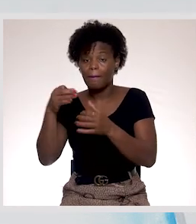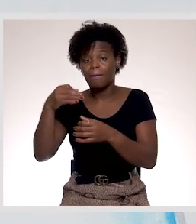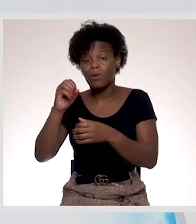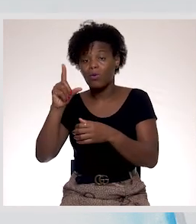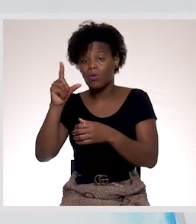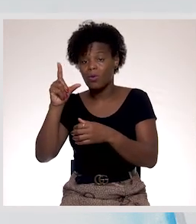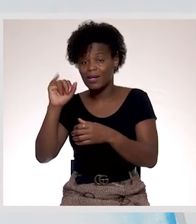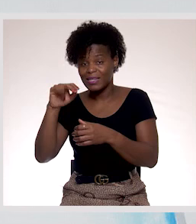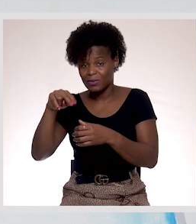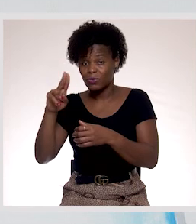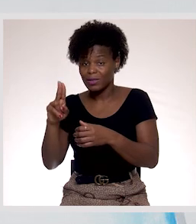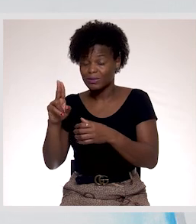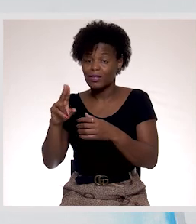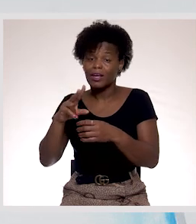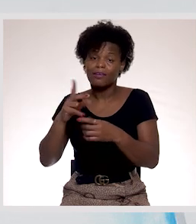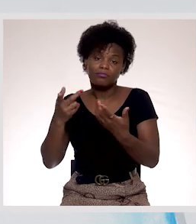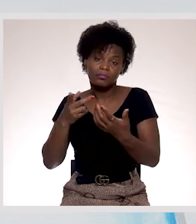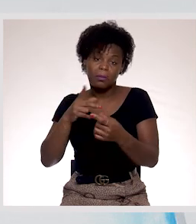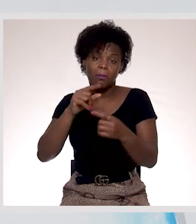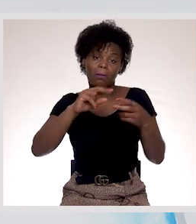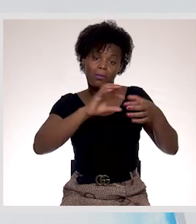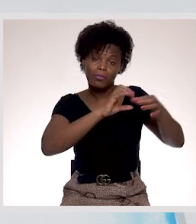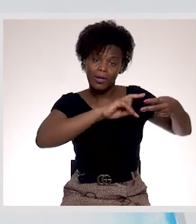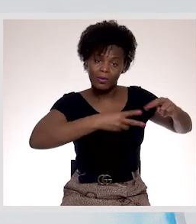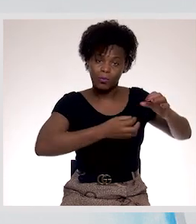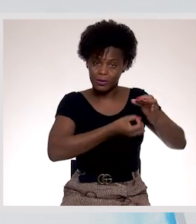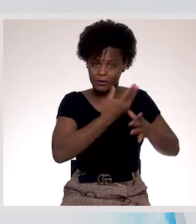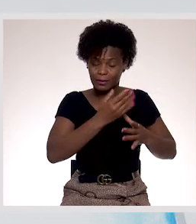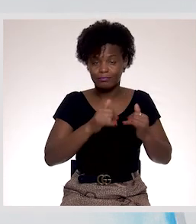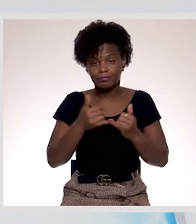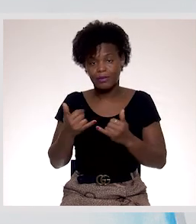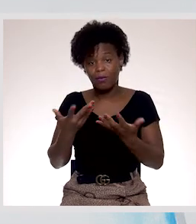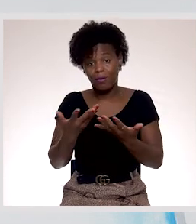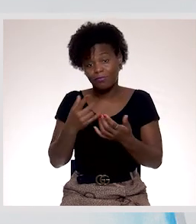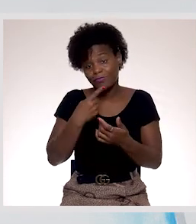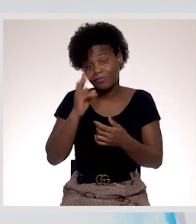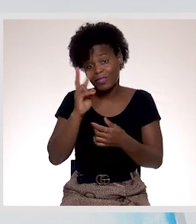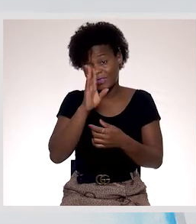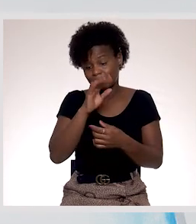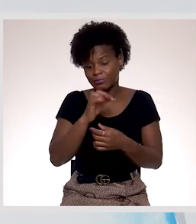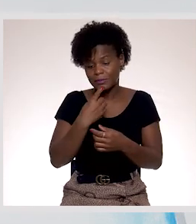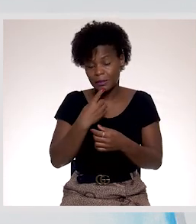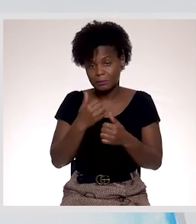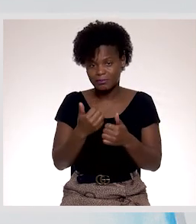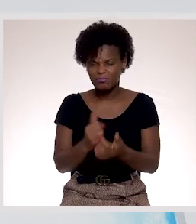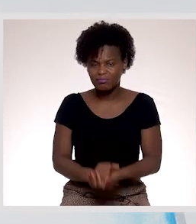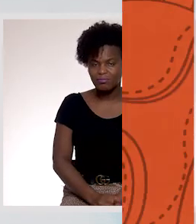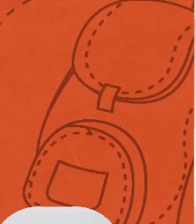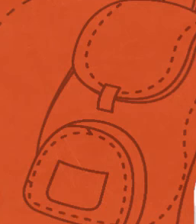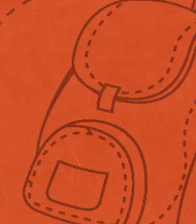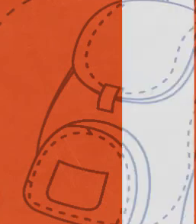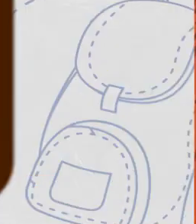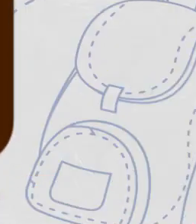Bom, para ver se vocês entenderam bem a nossa aula, eu vou agora deixar o trabalho de casa.